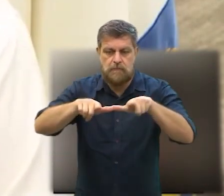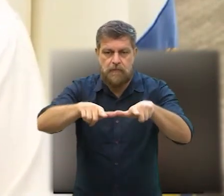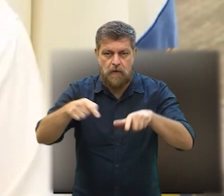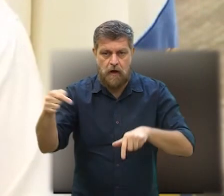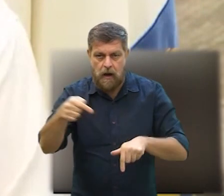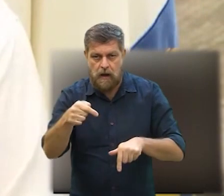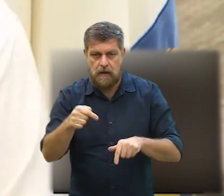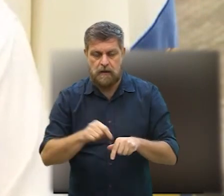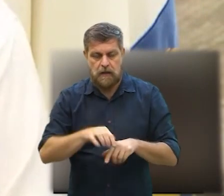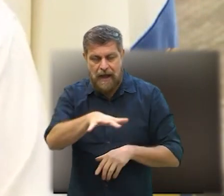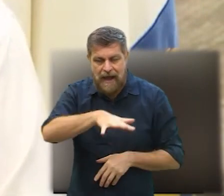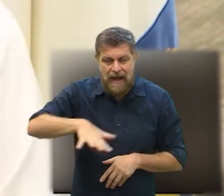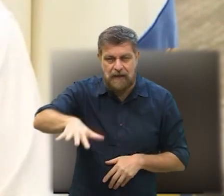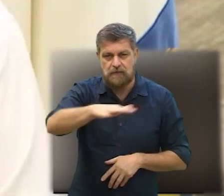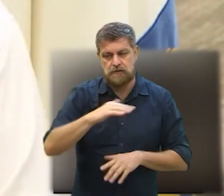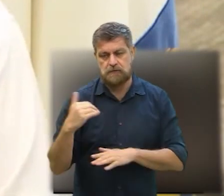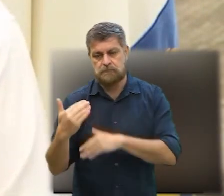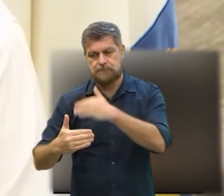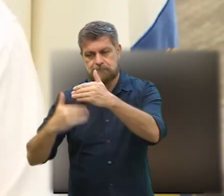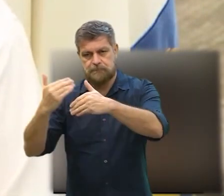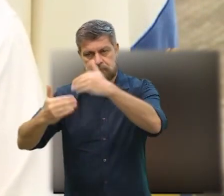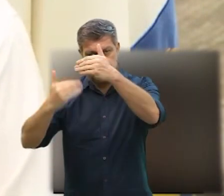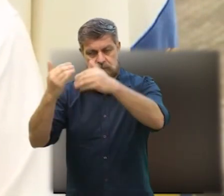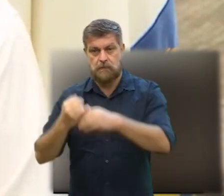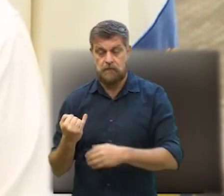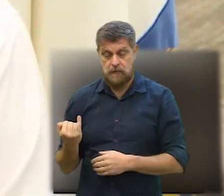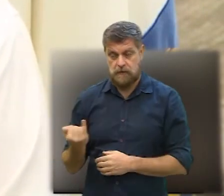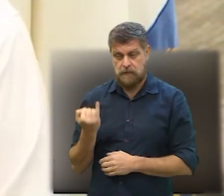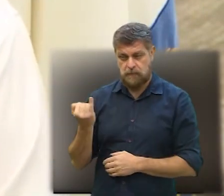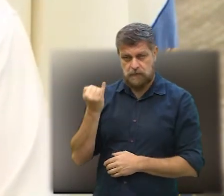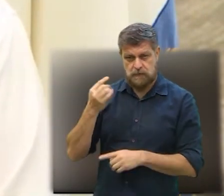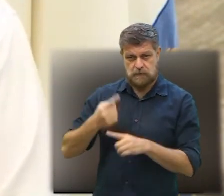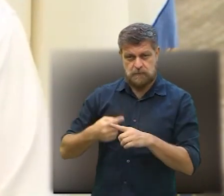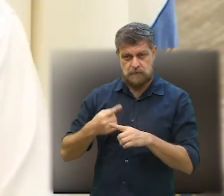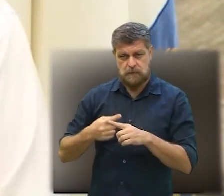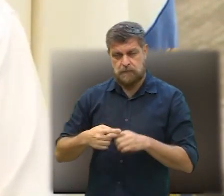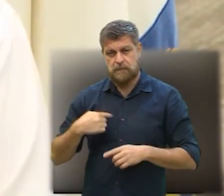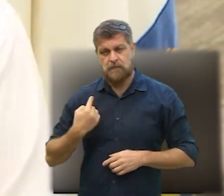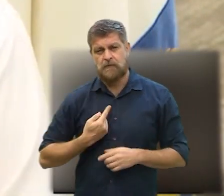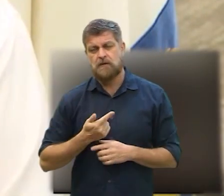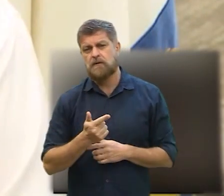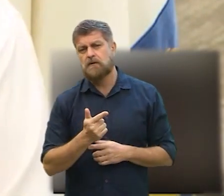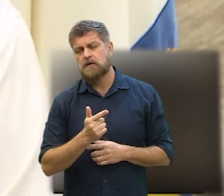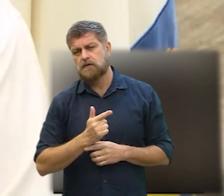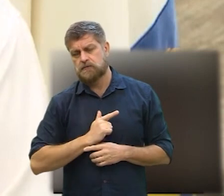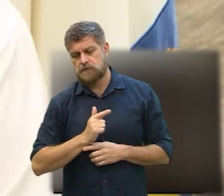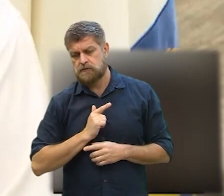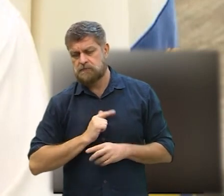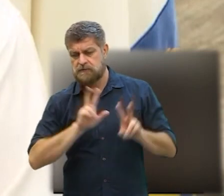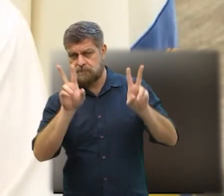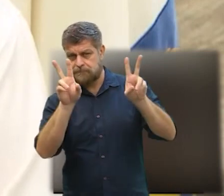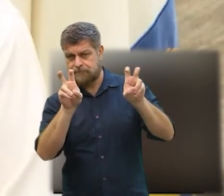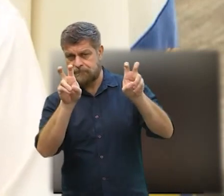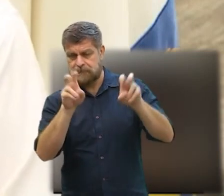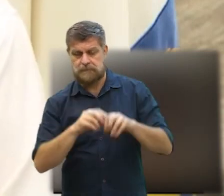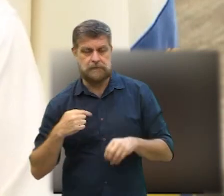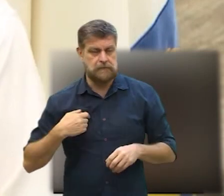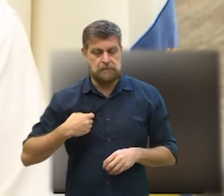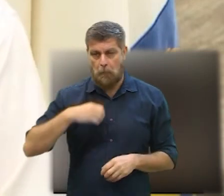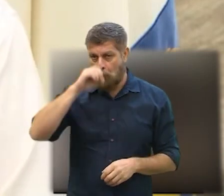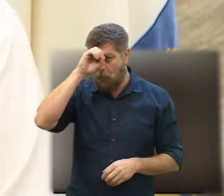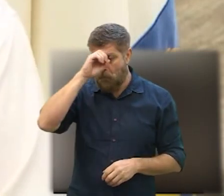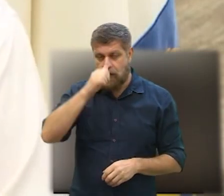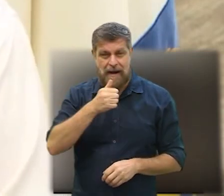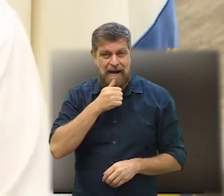desenvolvimento significativo para toda aquela região. Isso é muito importante porque nós tínhamos esta questão, mas não